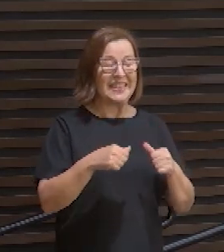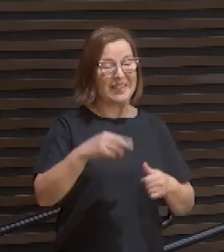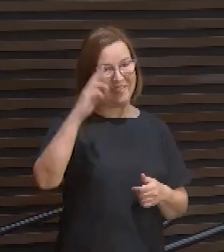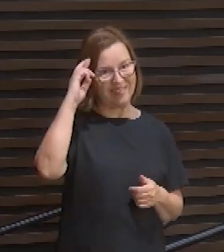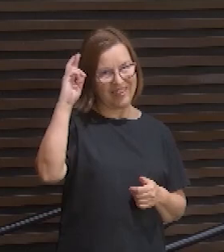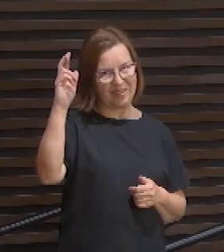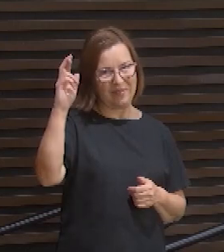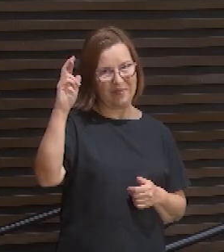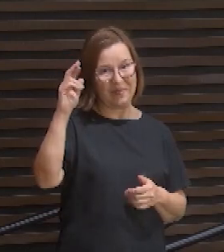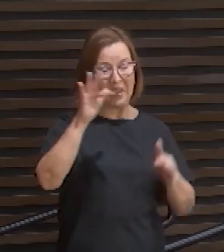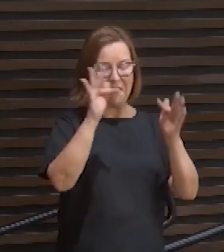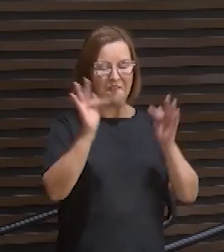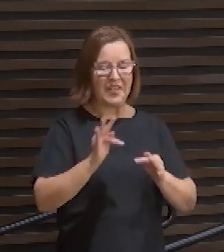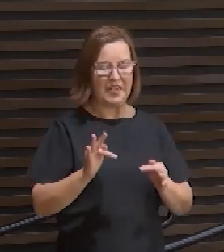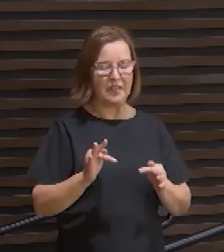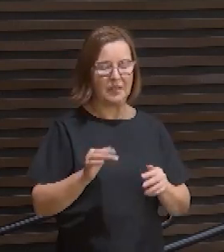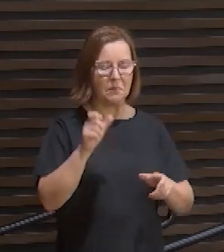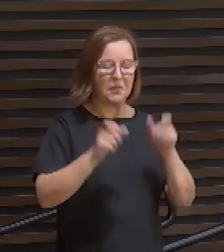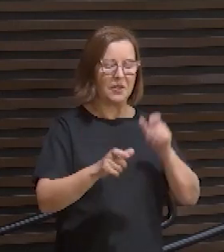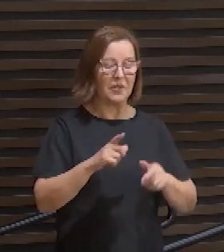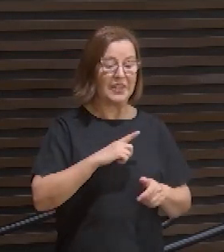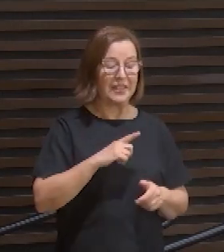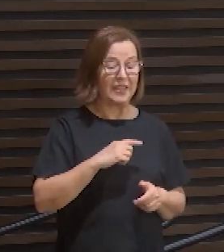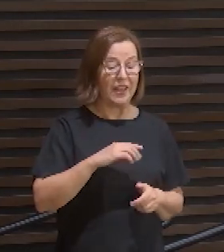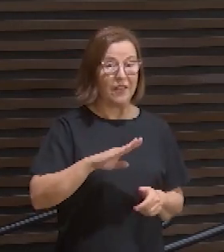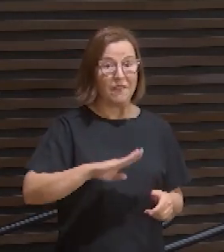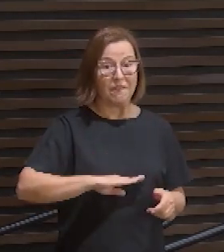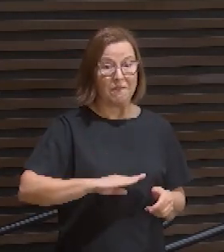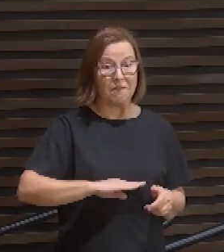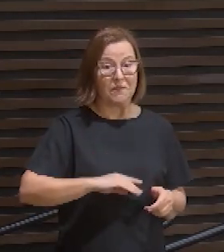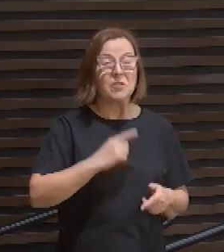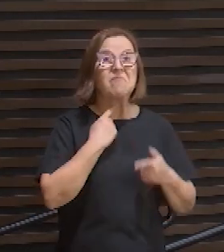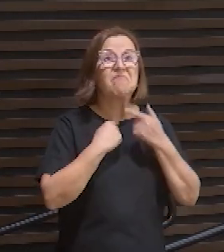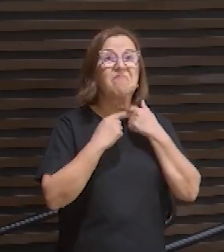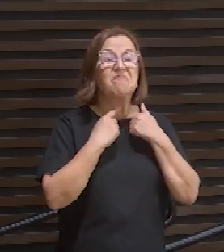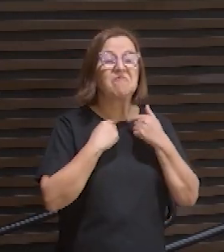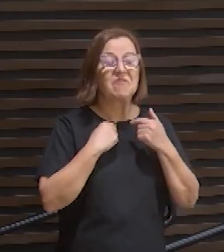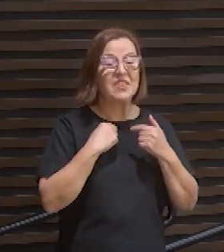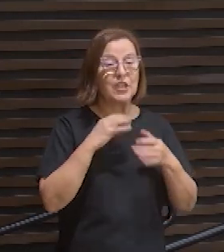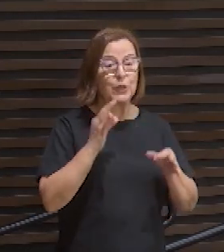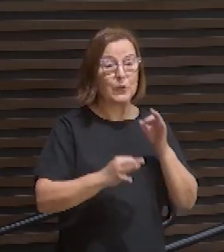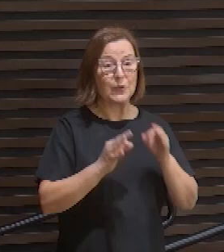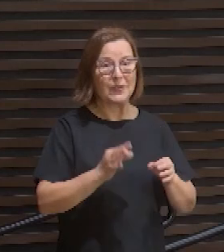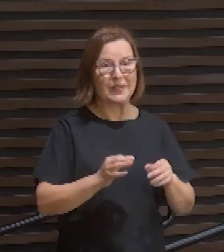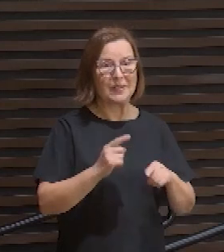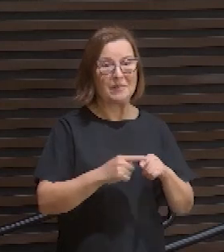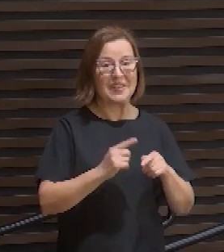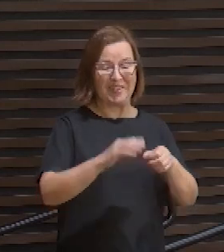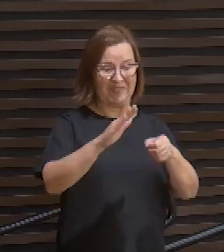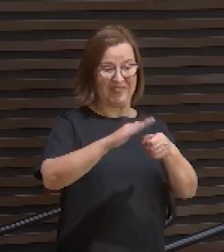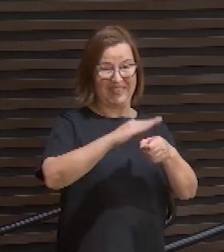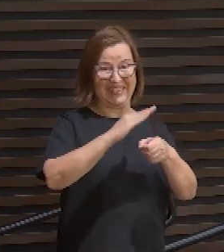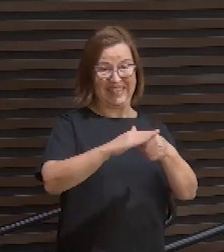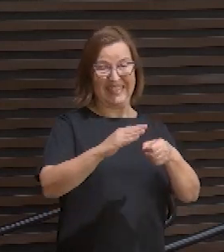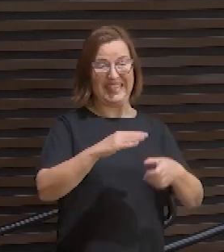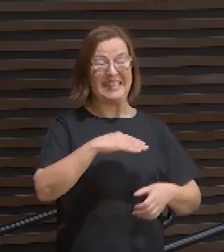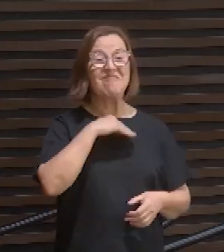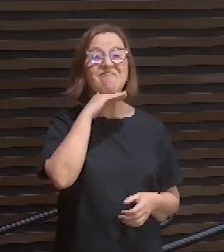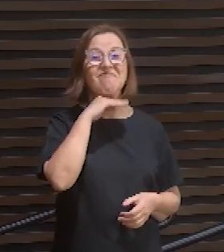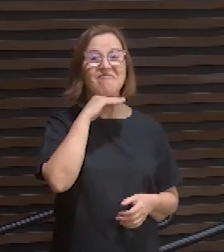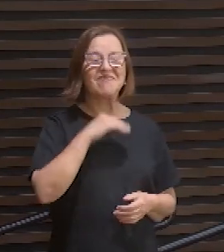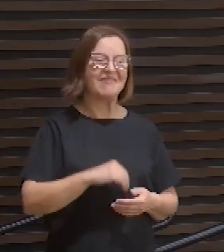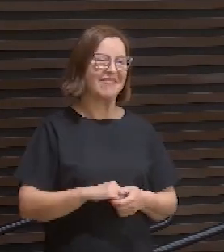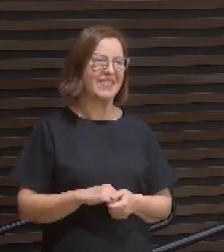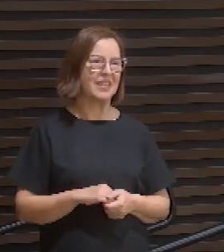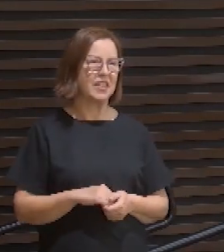Bem-aventurados os que têm fome e sede de justiça, porque serão fartos. Nossa, é bem-aventurado passar fome. Nós